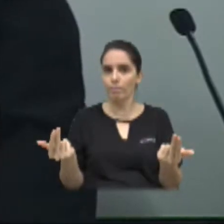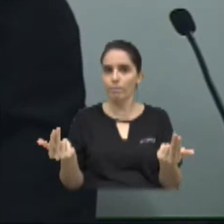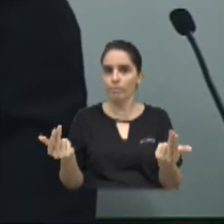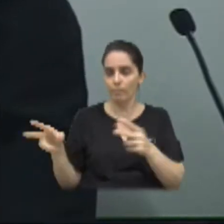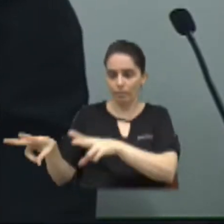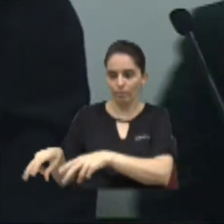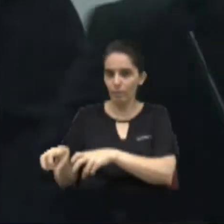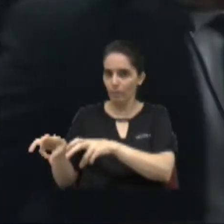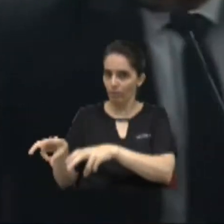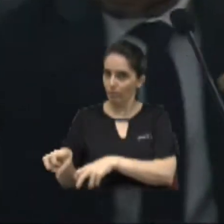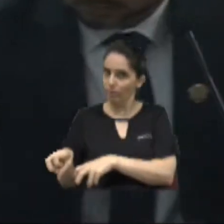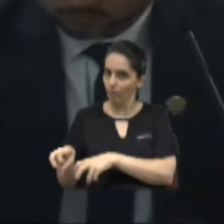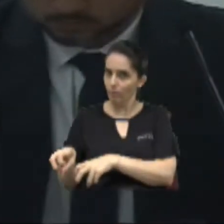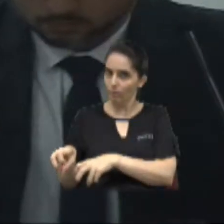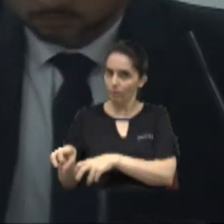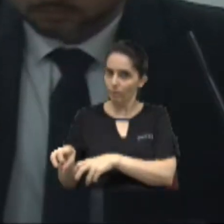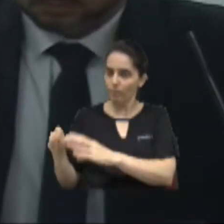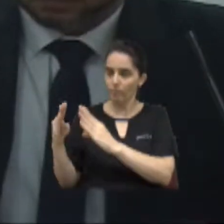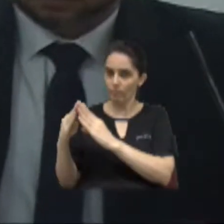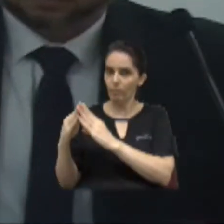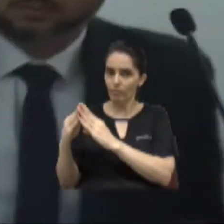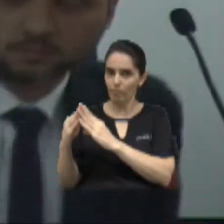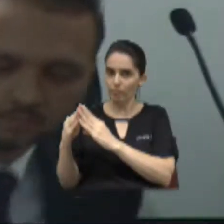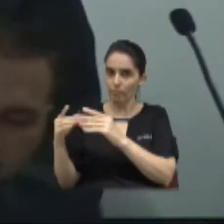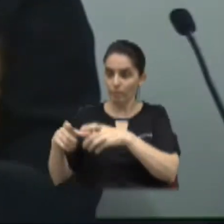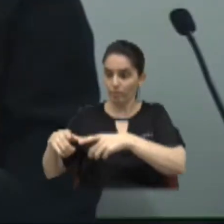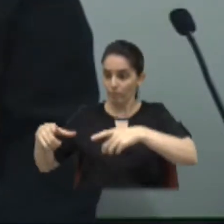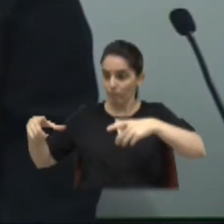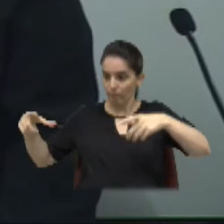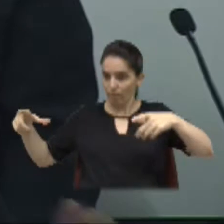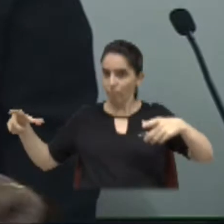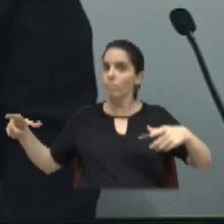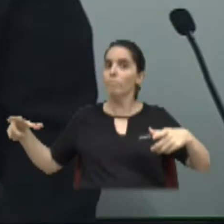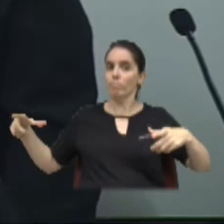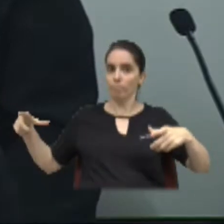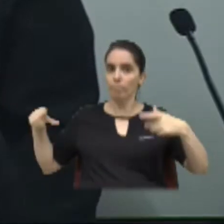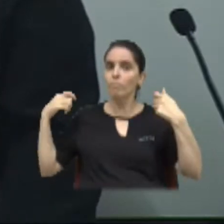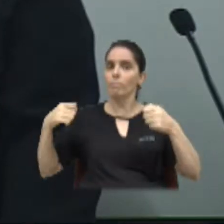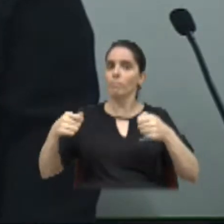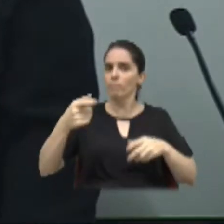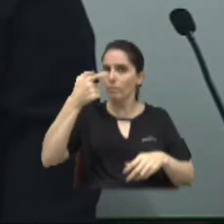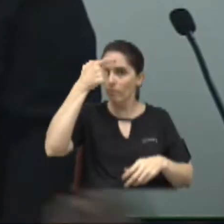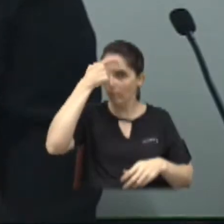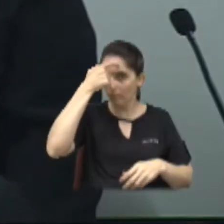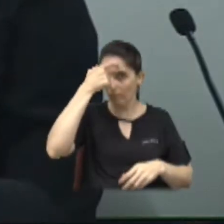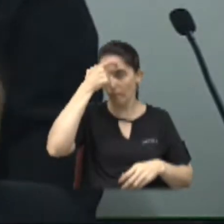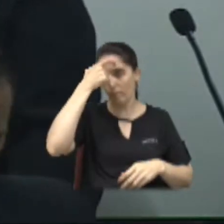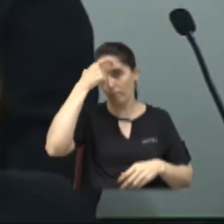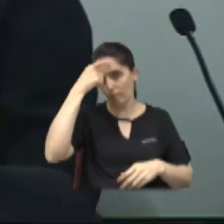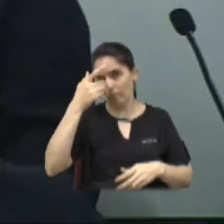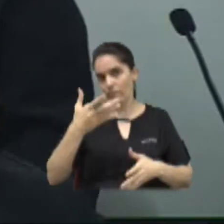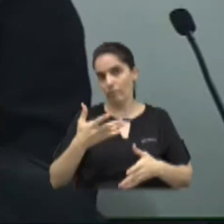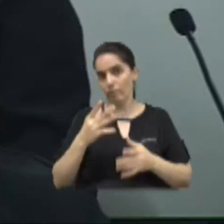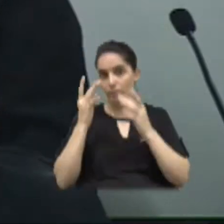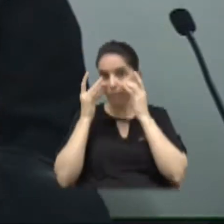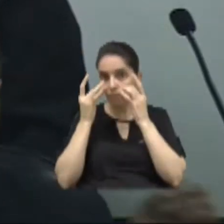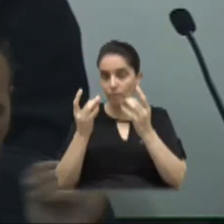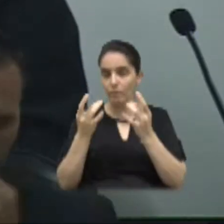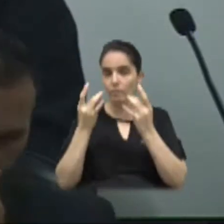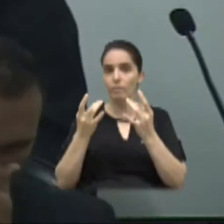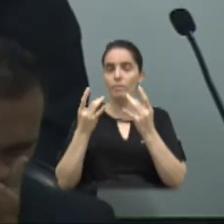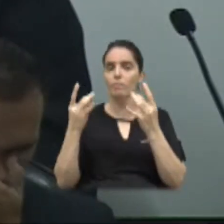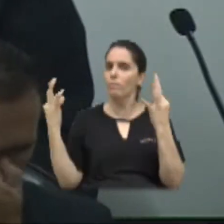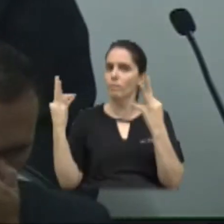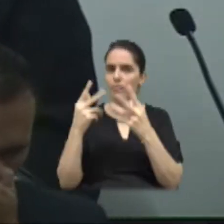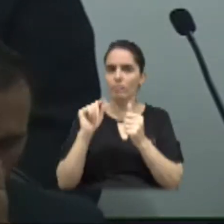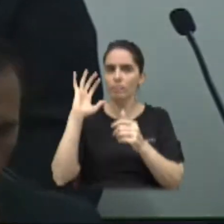as chácaras o setor rural nosso é muito grande e nós temos que ter consciência de que precisamos estar atentos a tudo